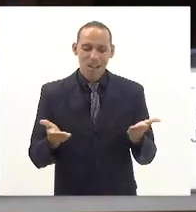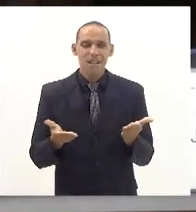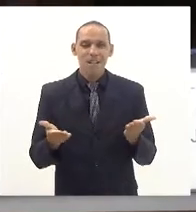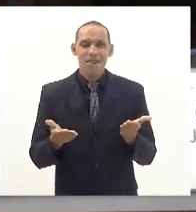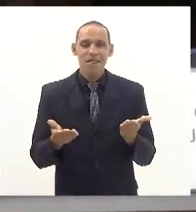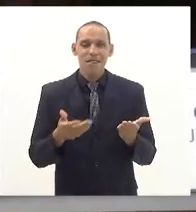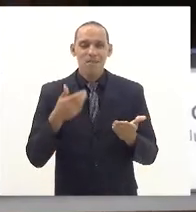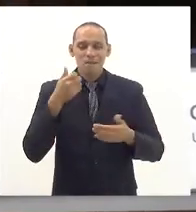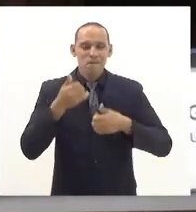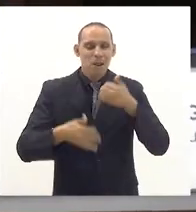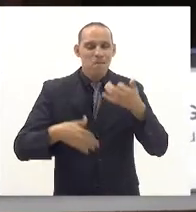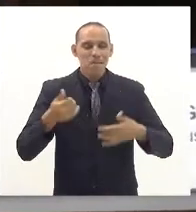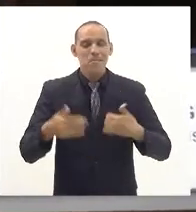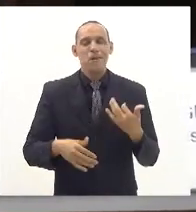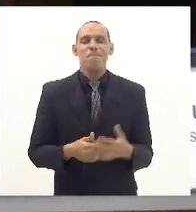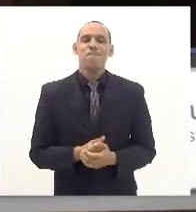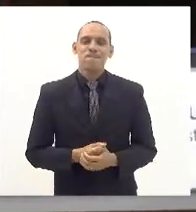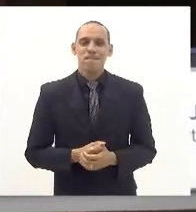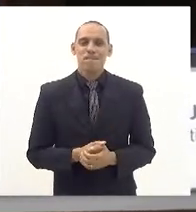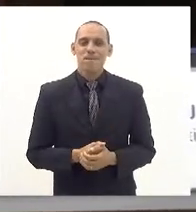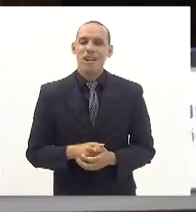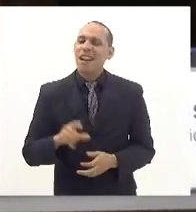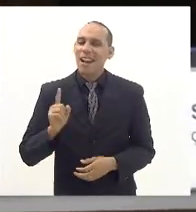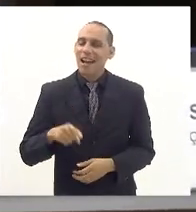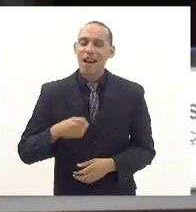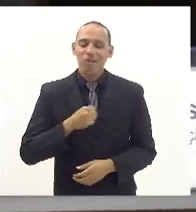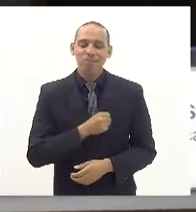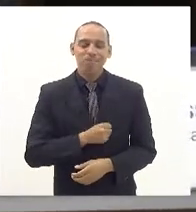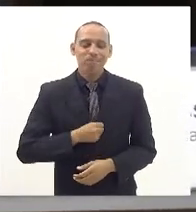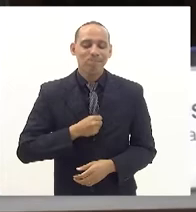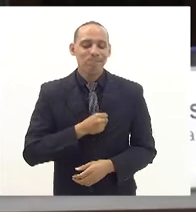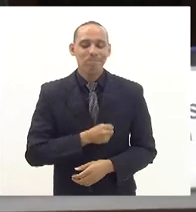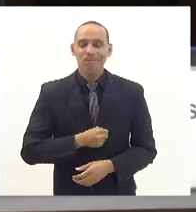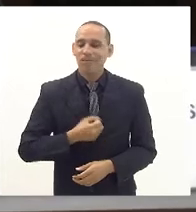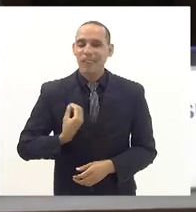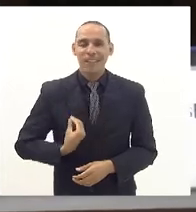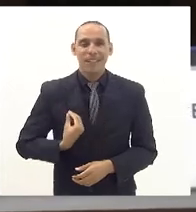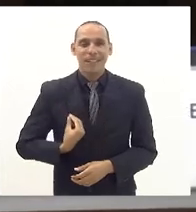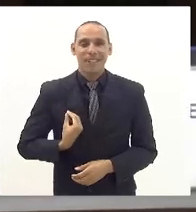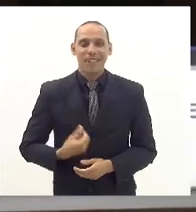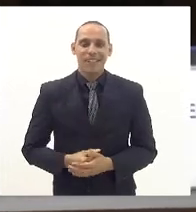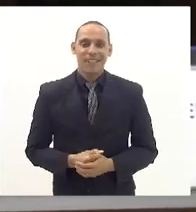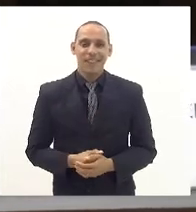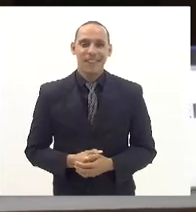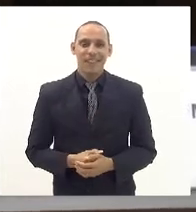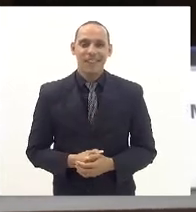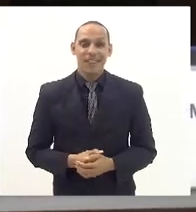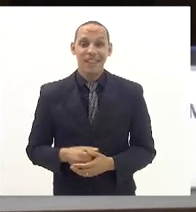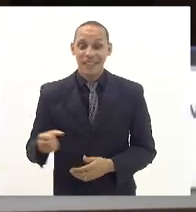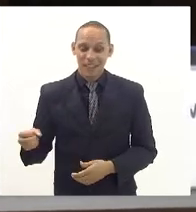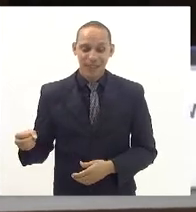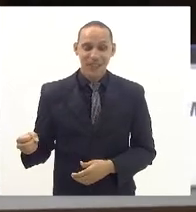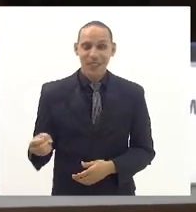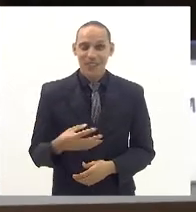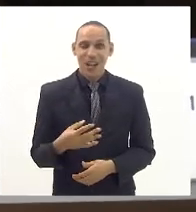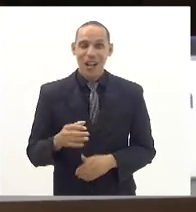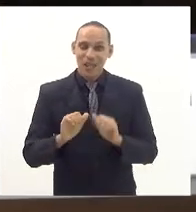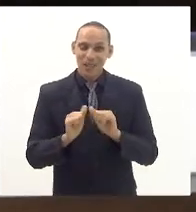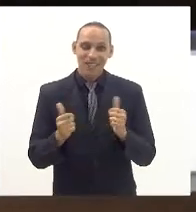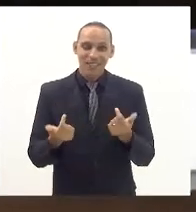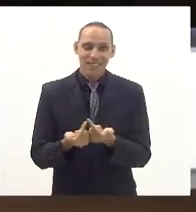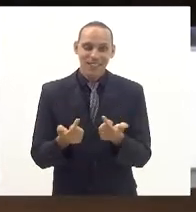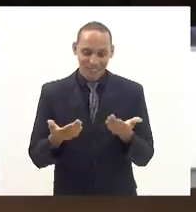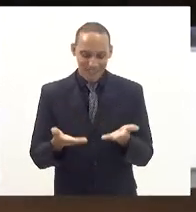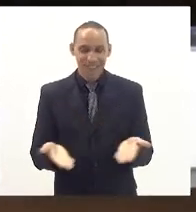dirijo as palavras é uma grande satisfação estar aqui hoje na nova Assembleia